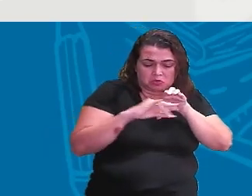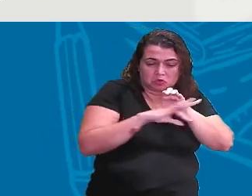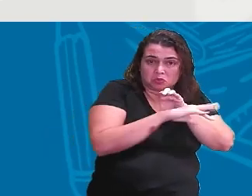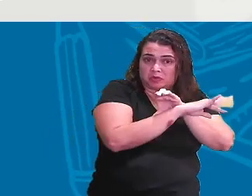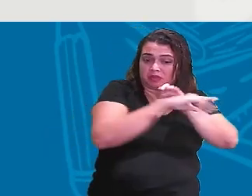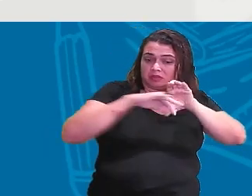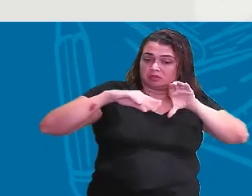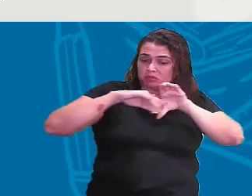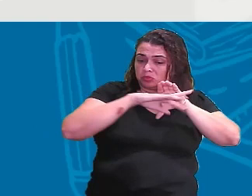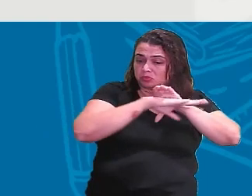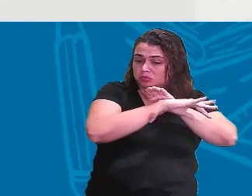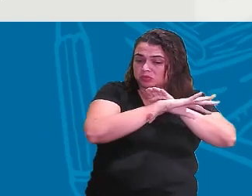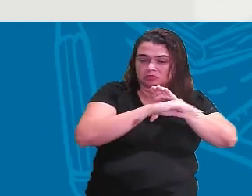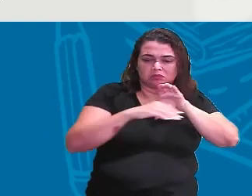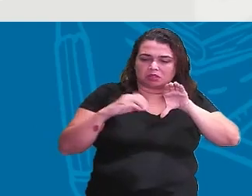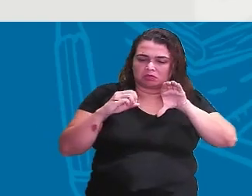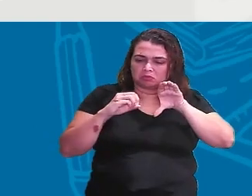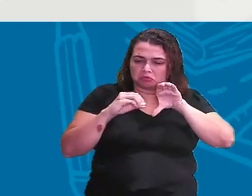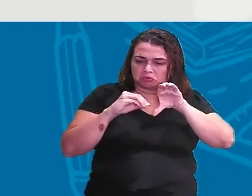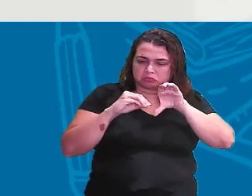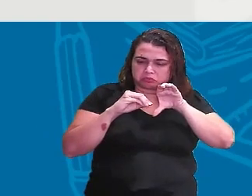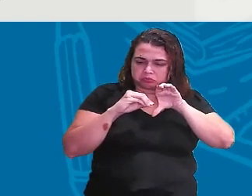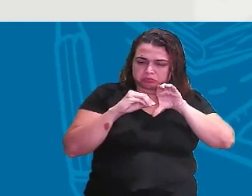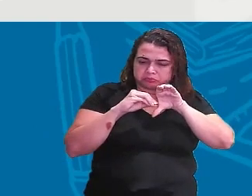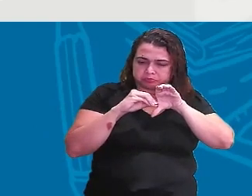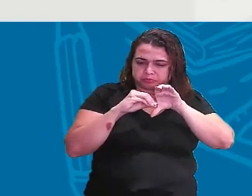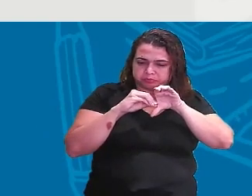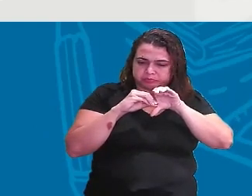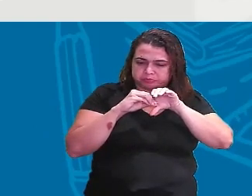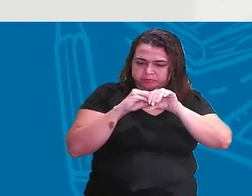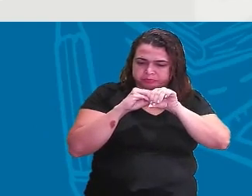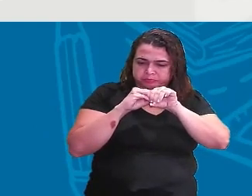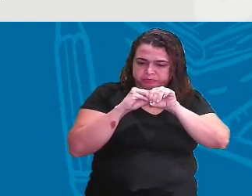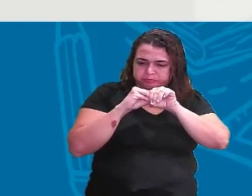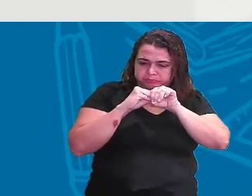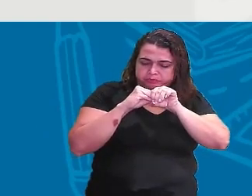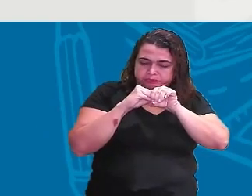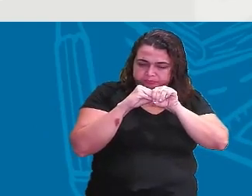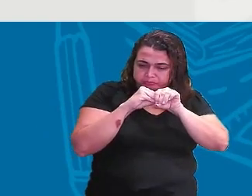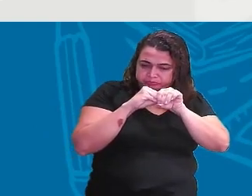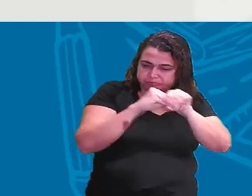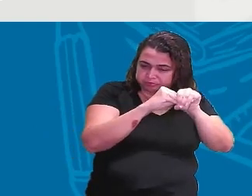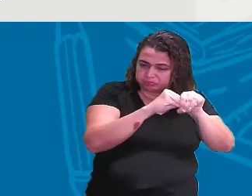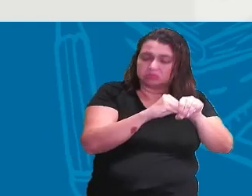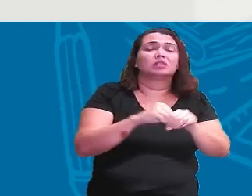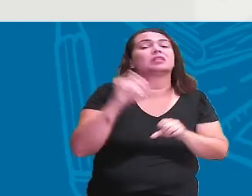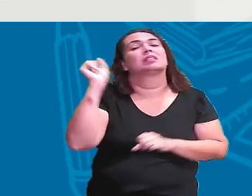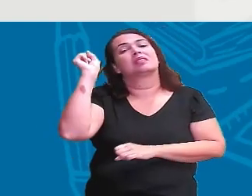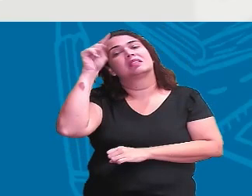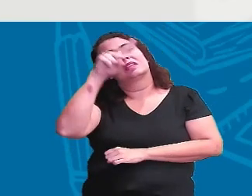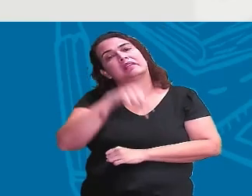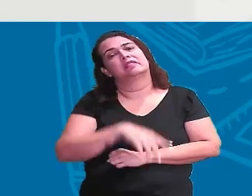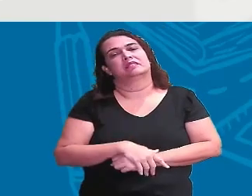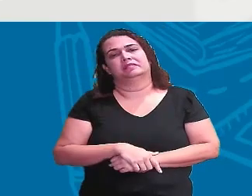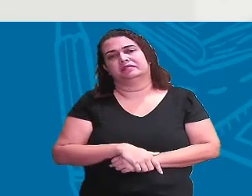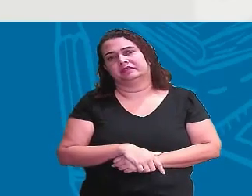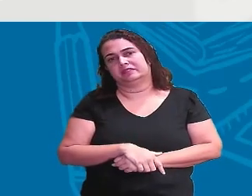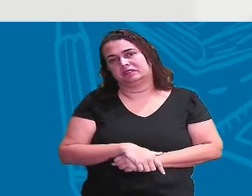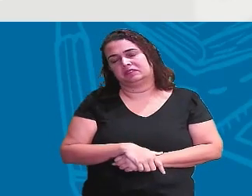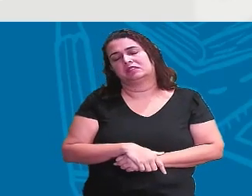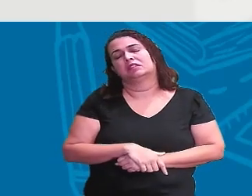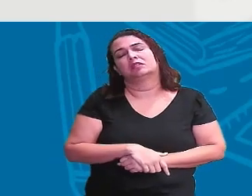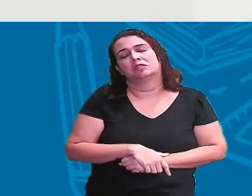porque os nossos vasos, né? As veias, as artérias e os capilares, eles estão obstruídos, tá certo?